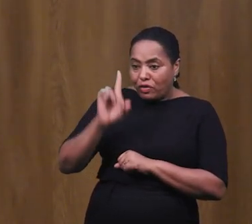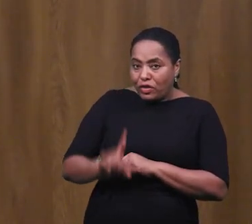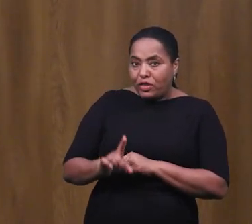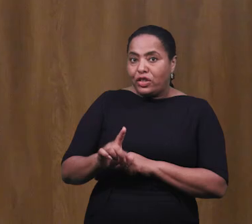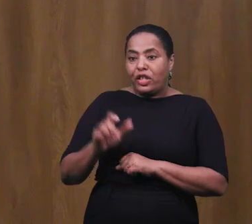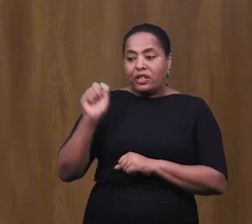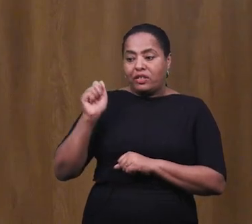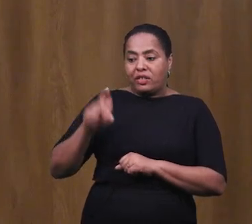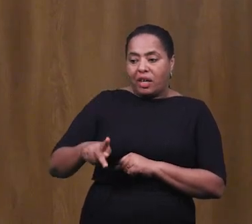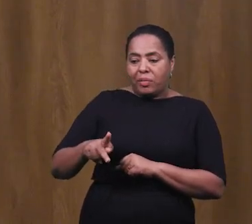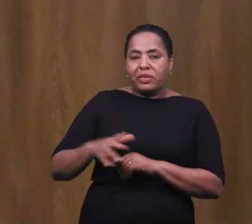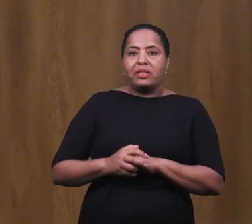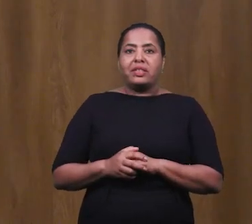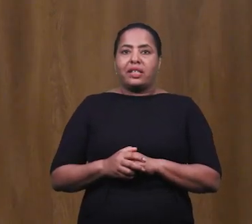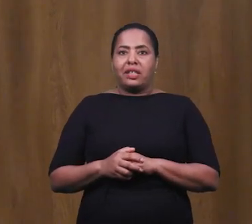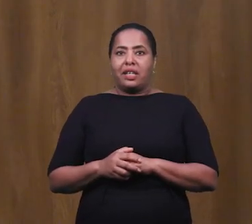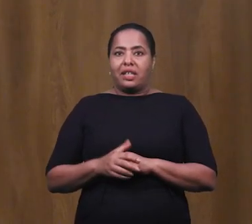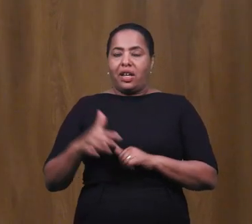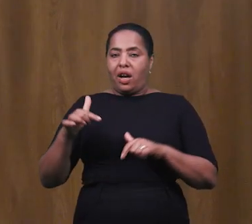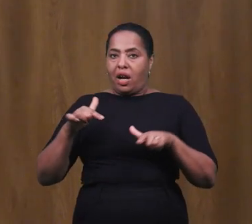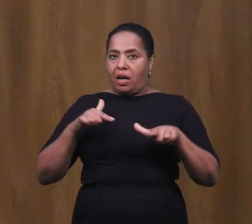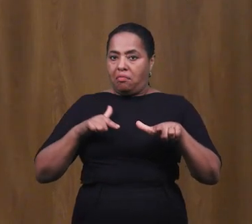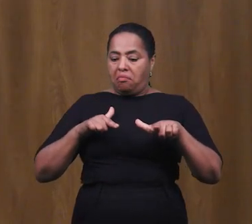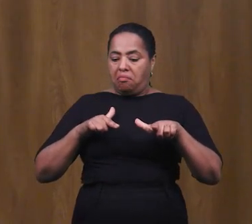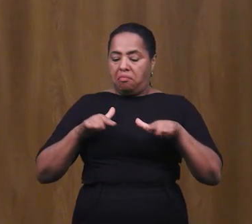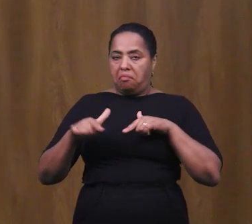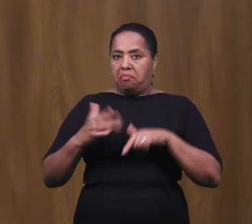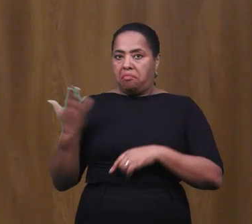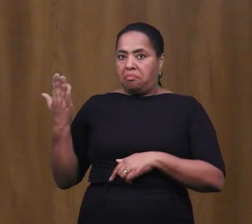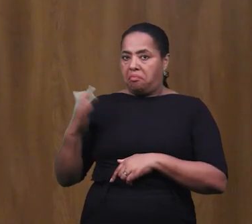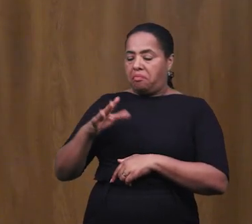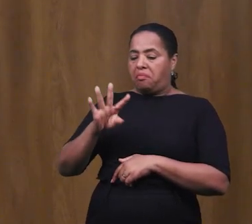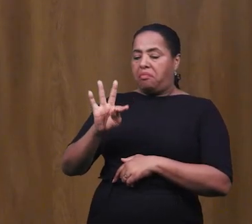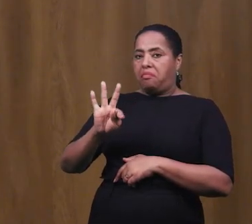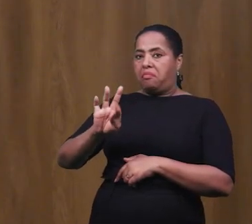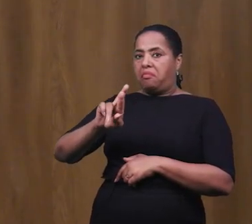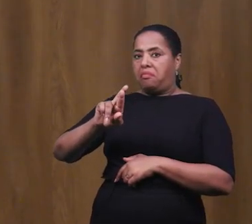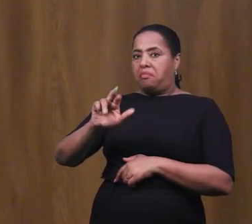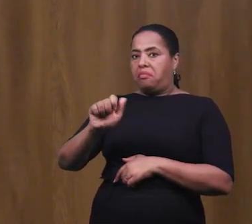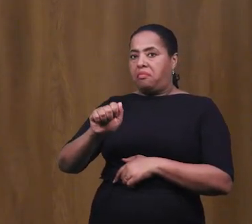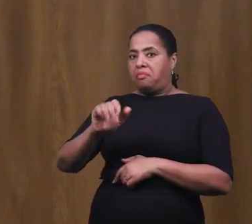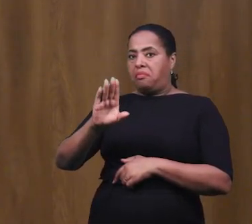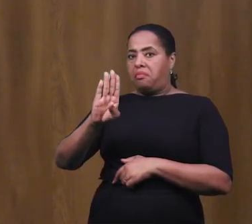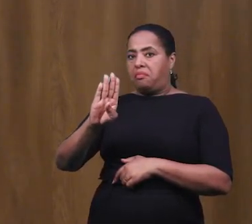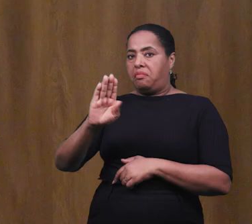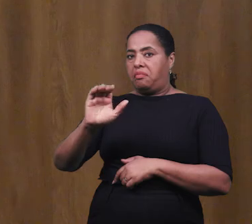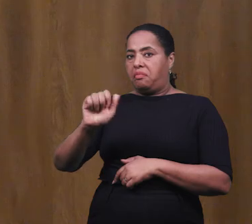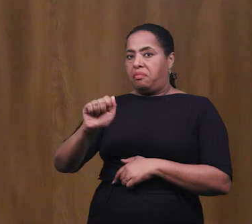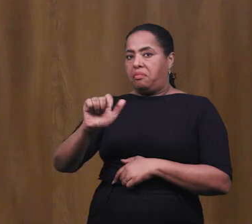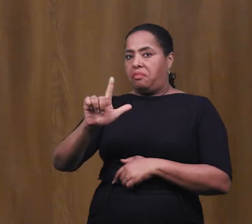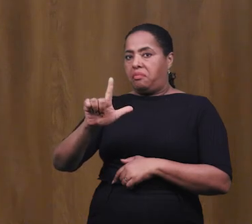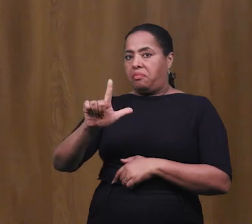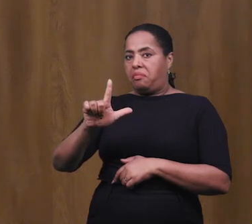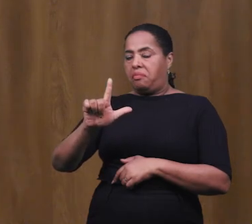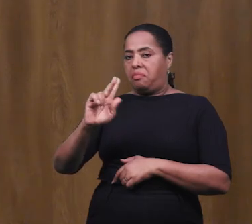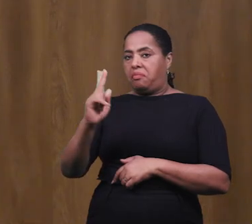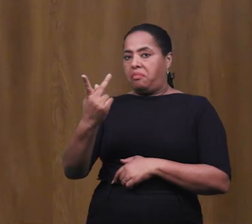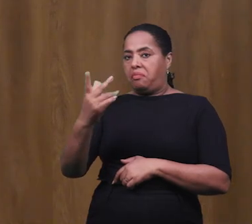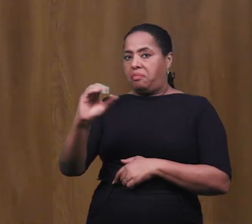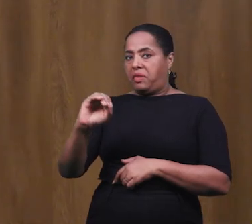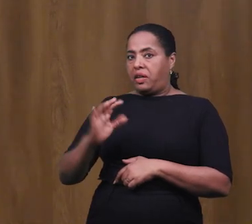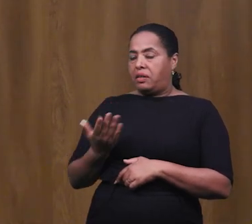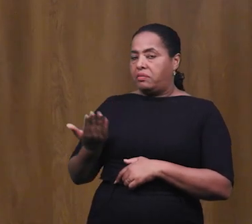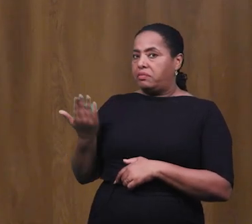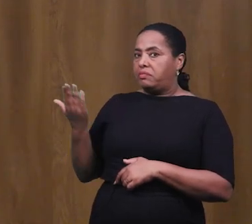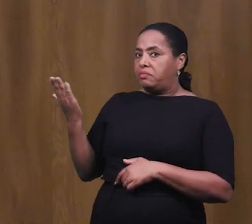questões trabalhistas, olha o sinal de trabalho, 2 mãos em L, para frente e para trás. Questões trabalhistas,